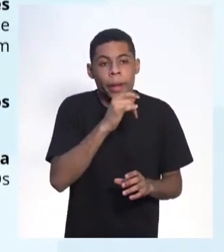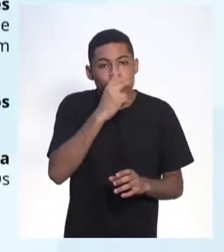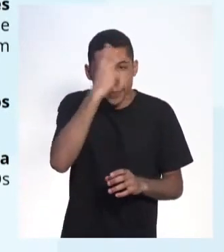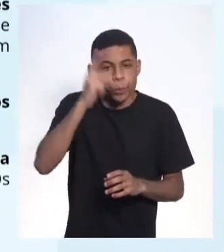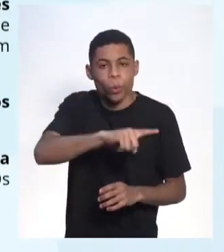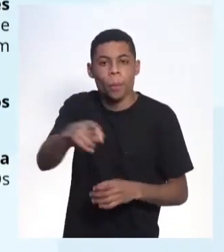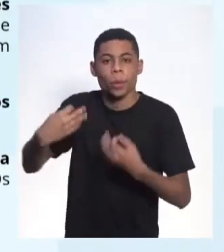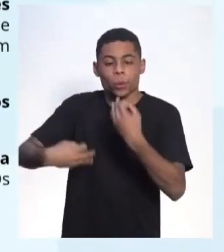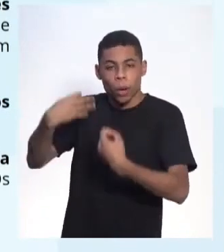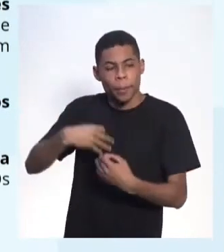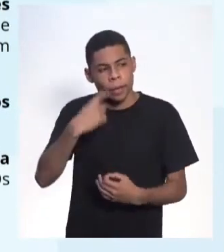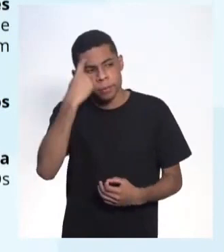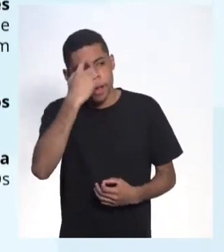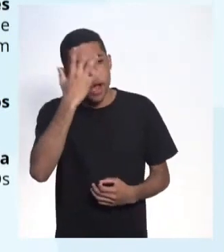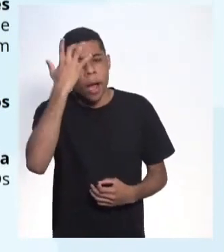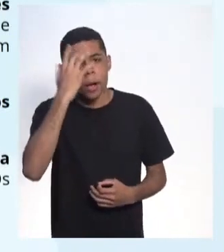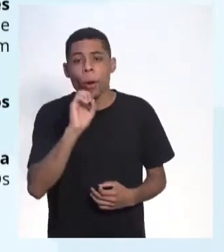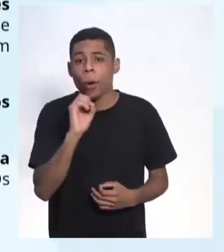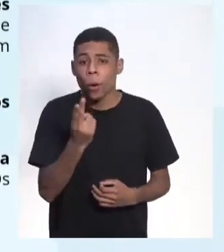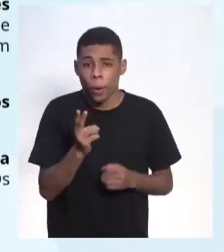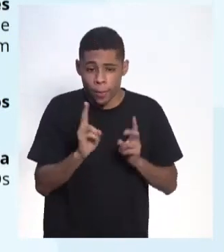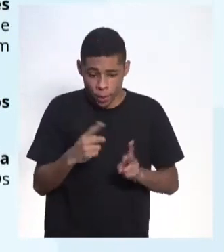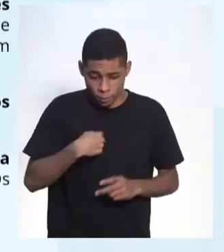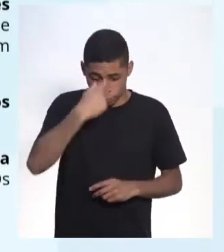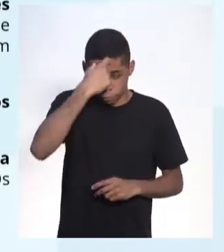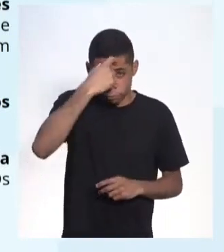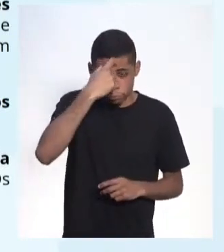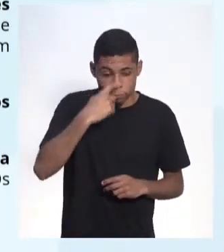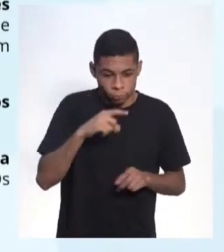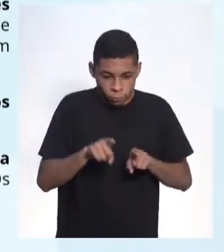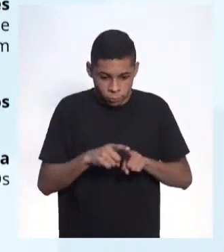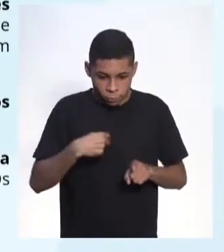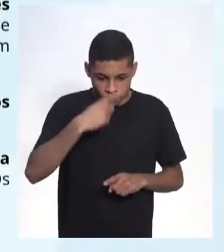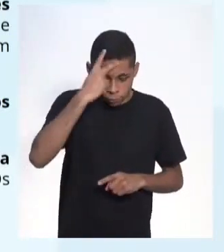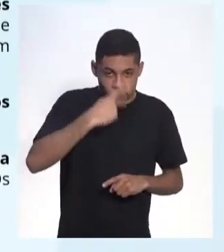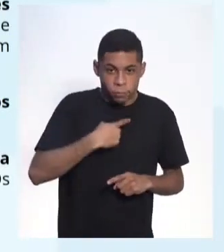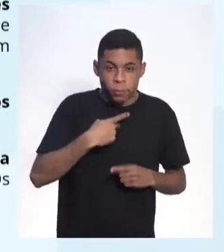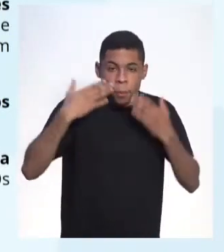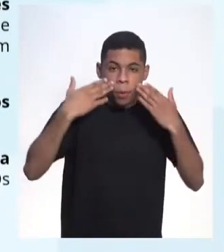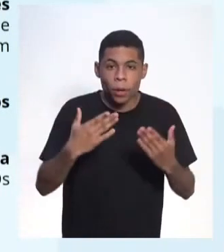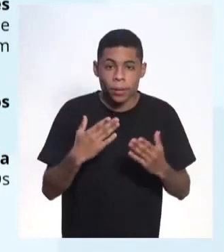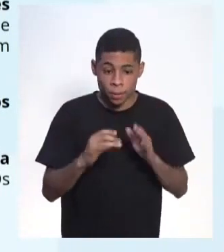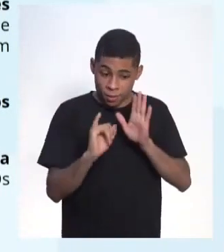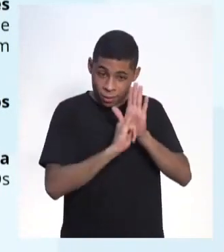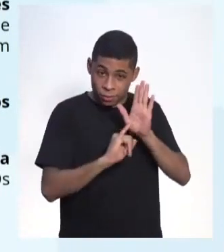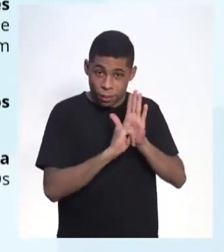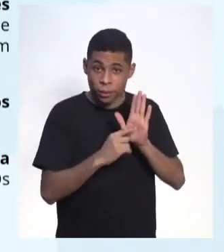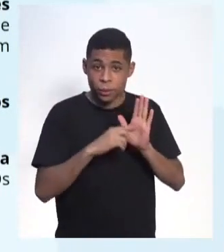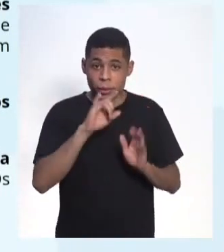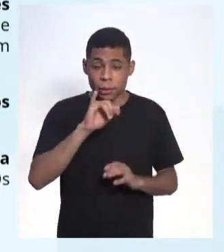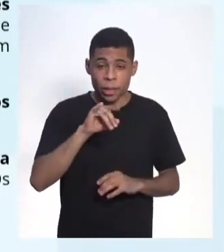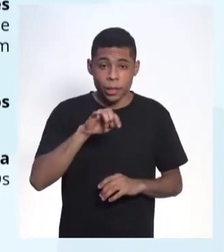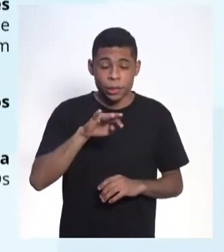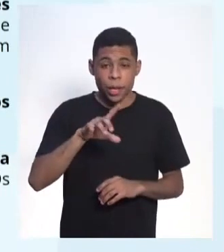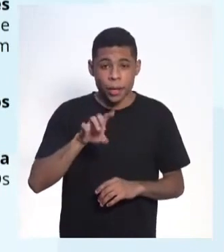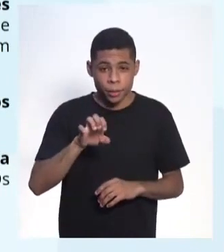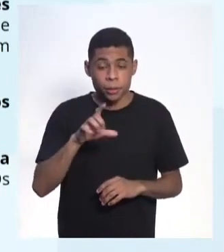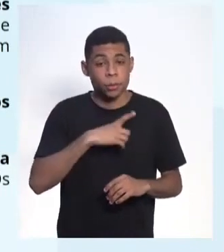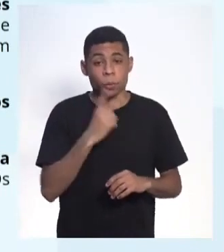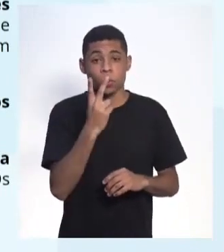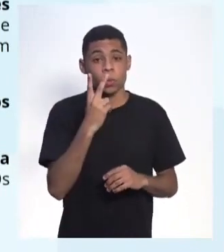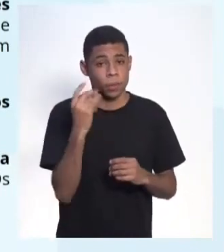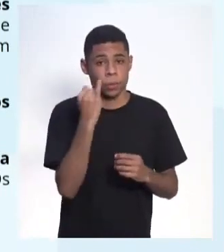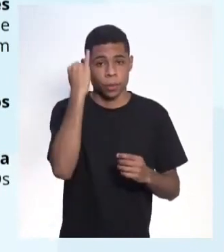outros, como dos seus próprias orientações e autodefinições. Então, a identidade tem duas camadas